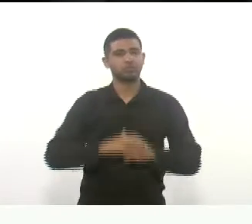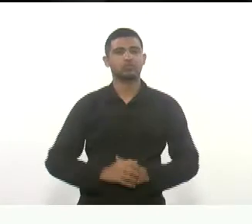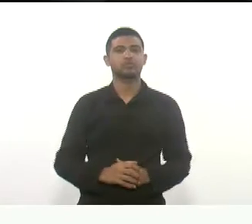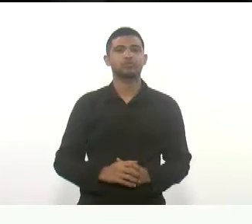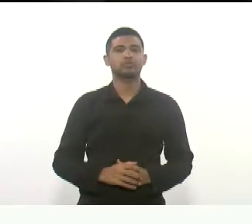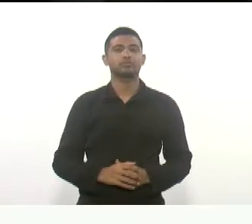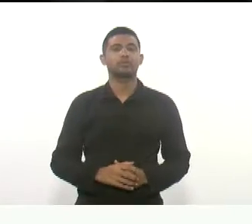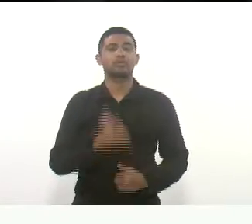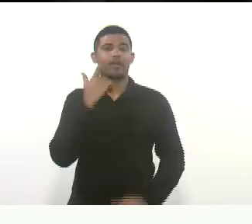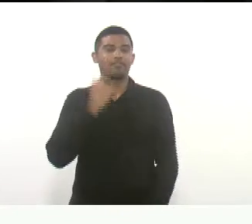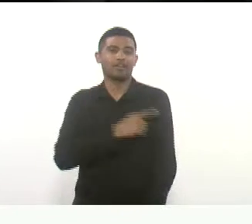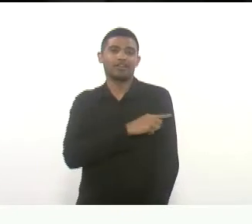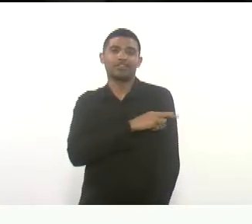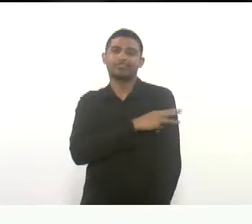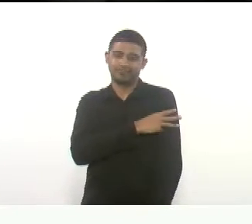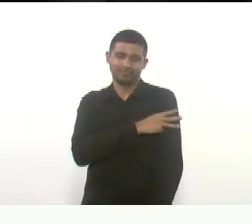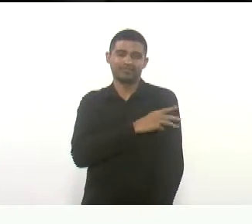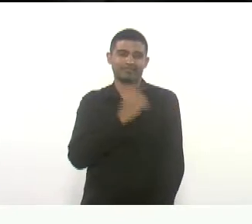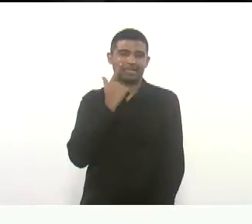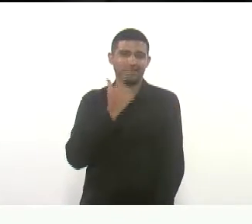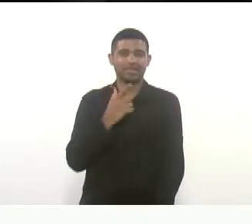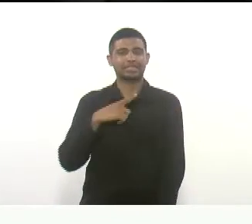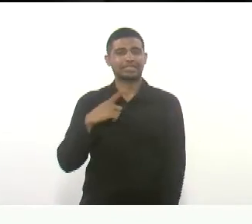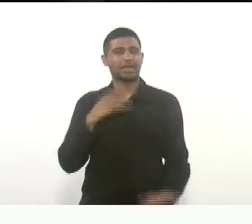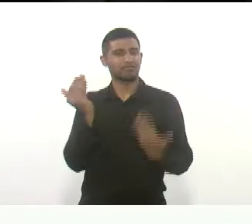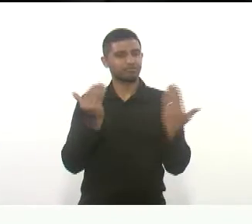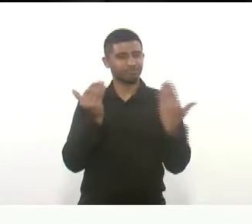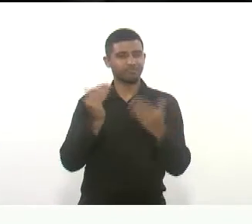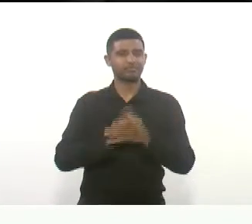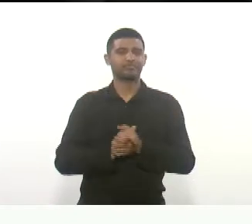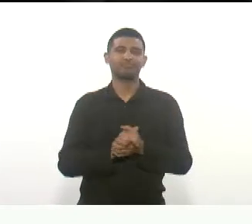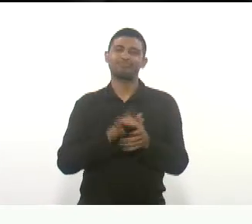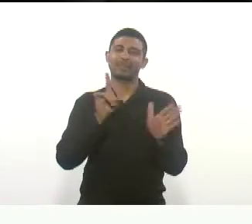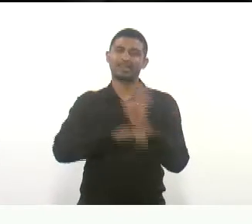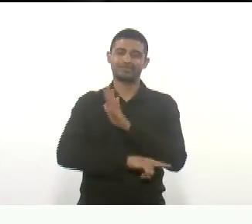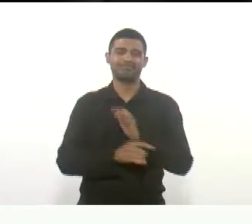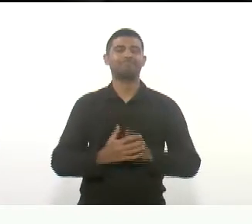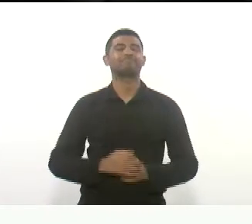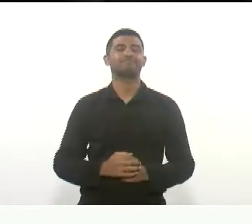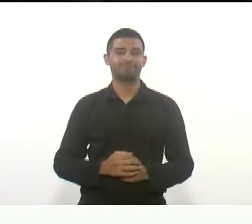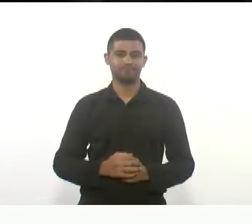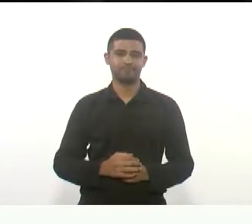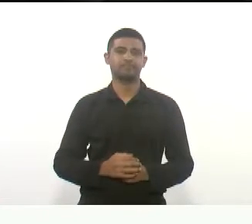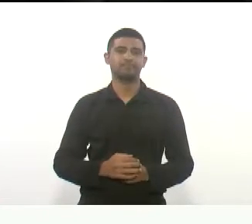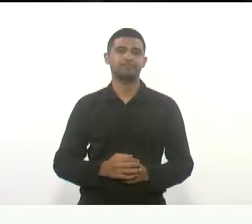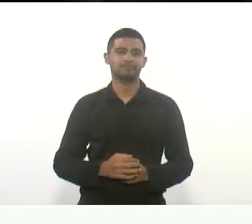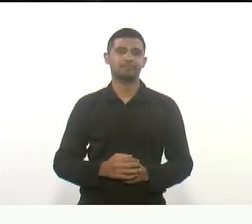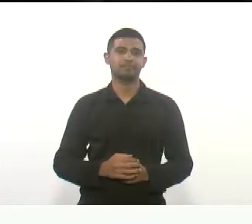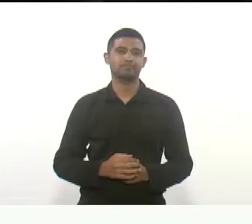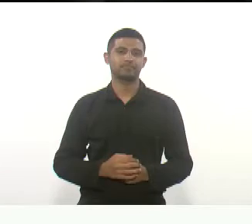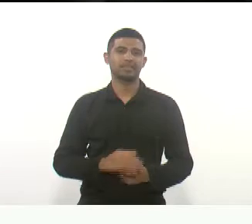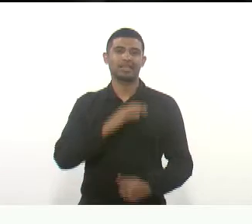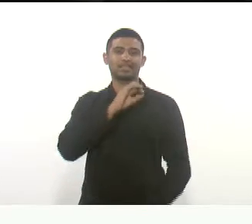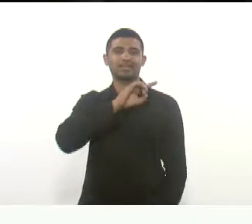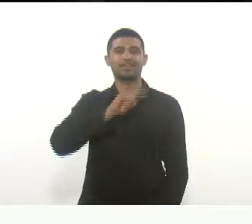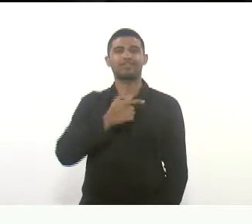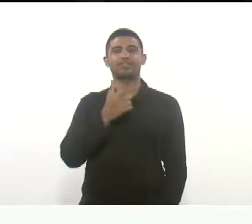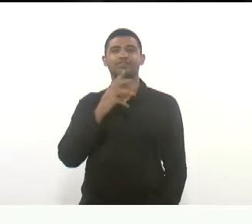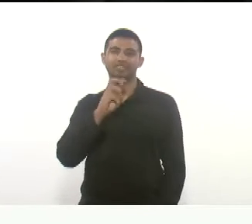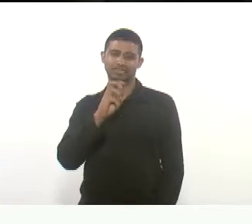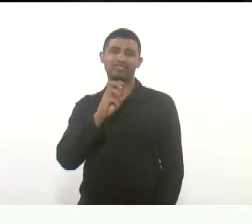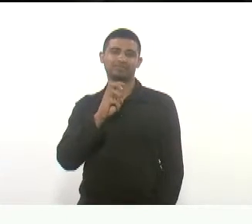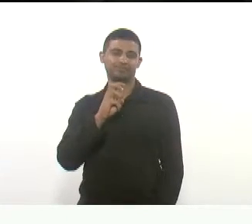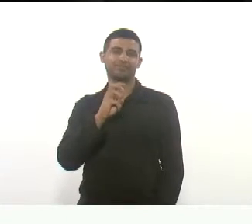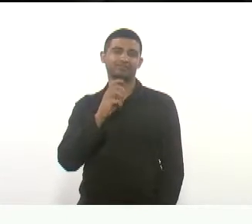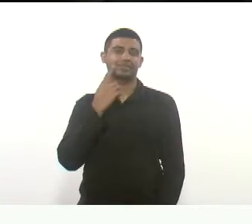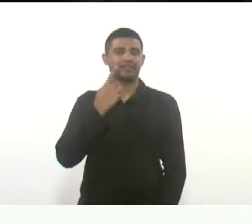No Fundamental 2, essa correlação, ela é negativa. Ela chega a ser 0,25, um pouco maior até